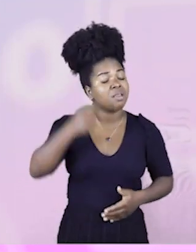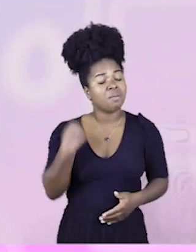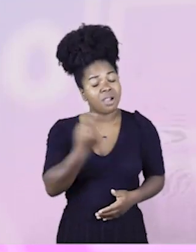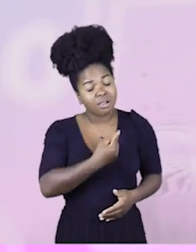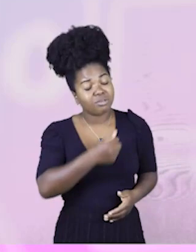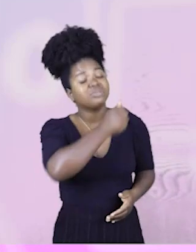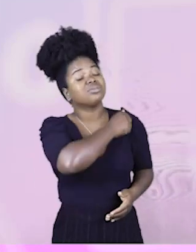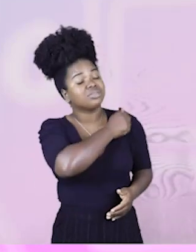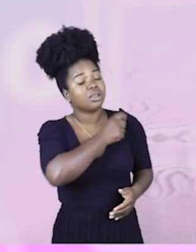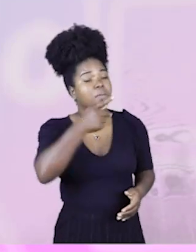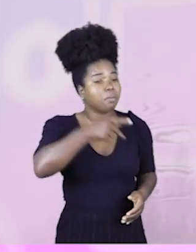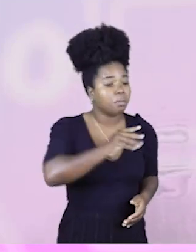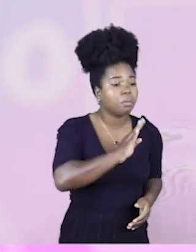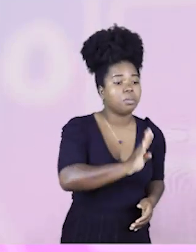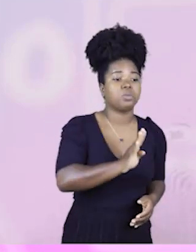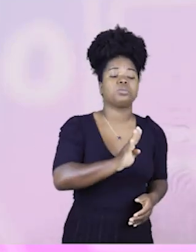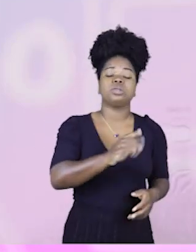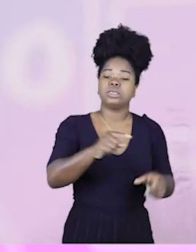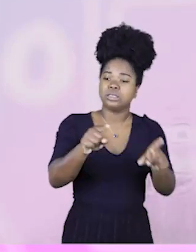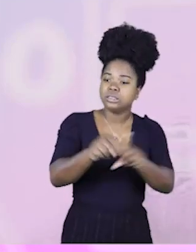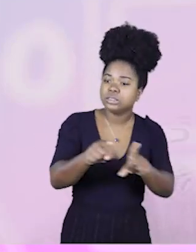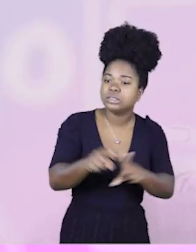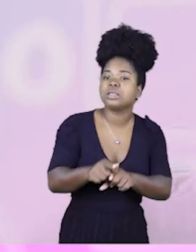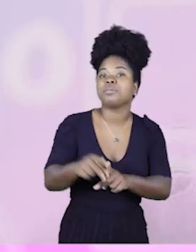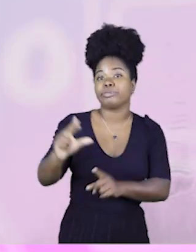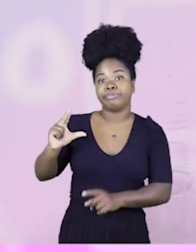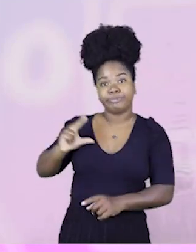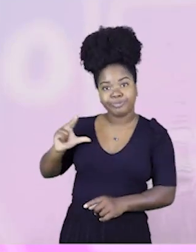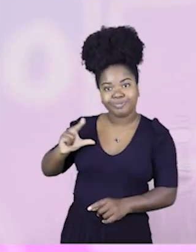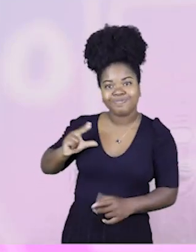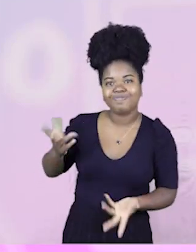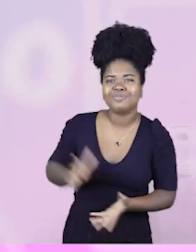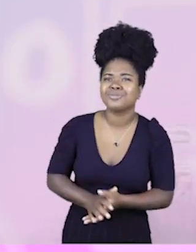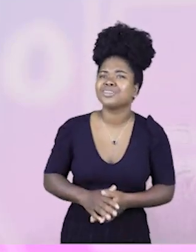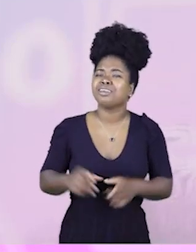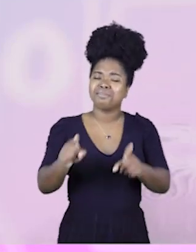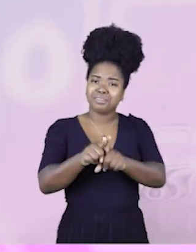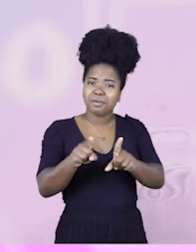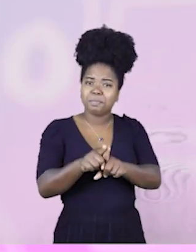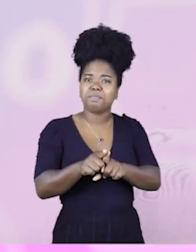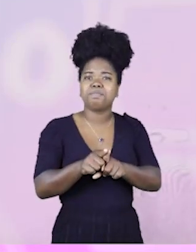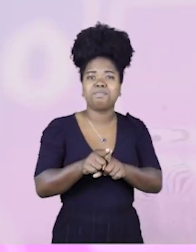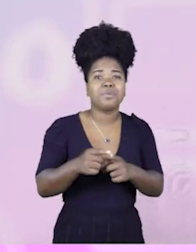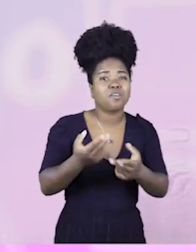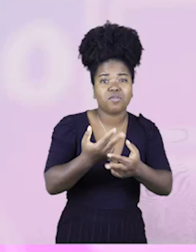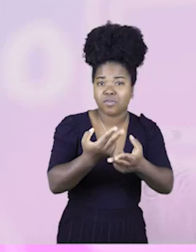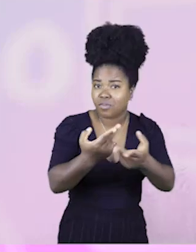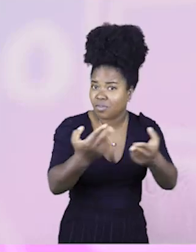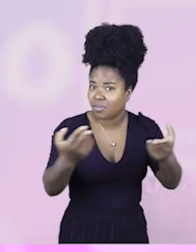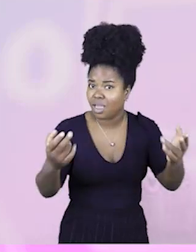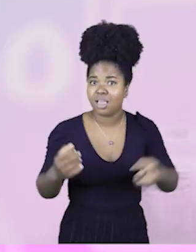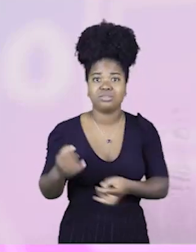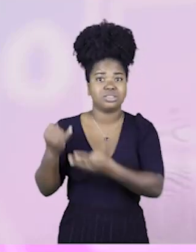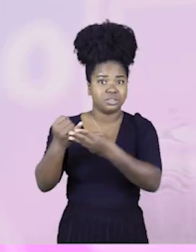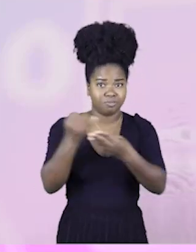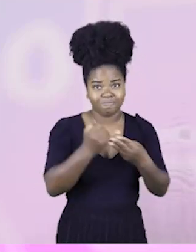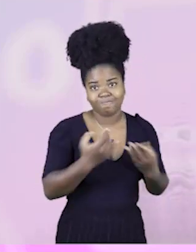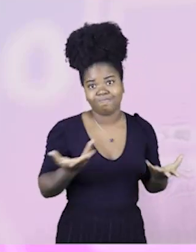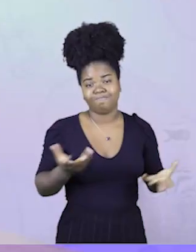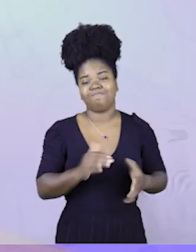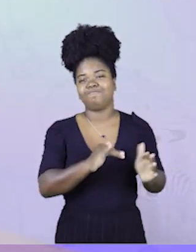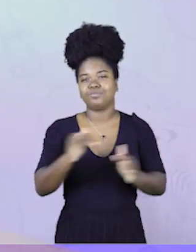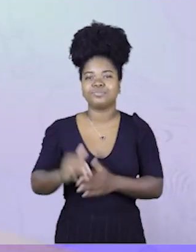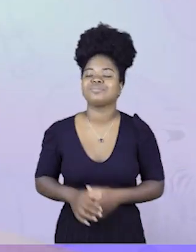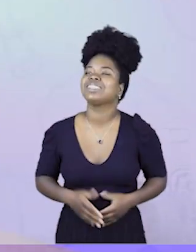nós alunos, tanto da rede pública quanto da rede privada, quanto até mesmo do Instituto Federal em si,